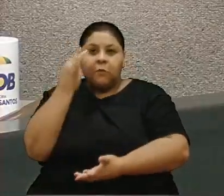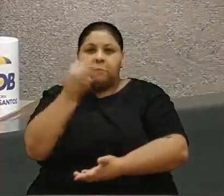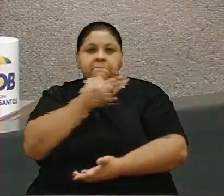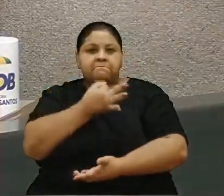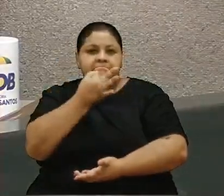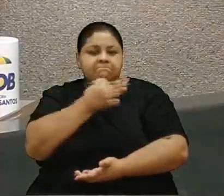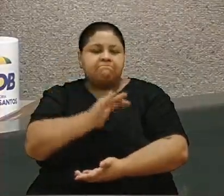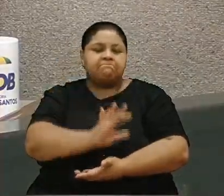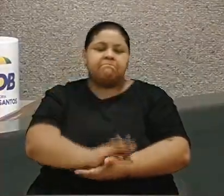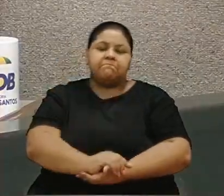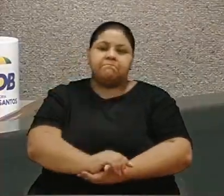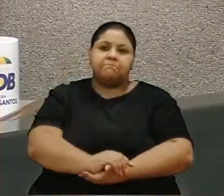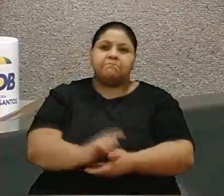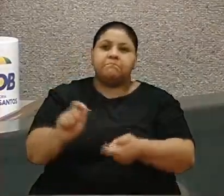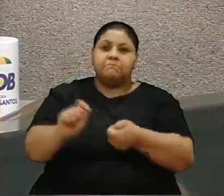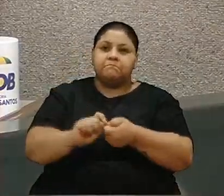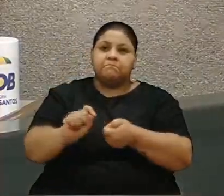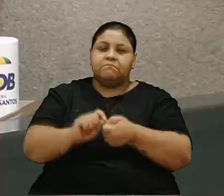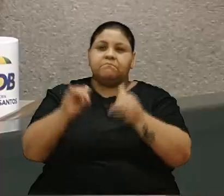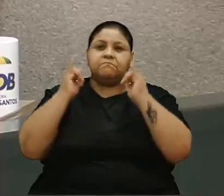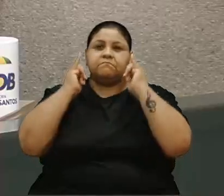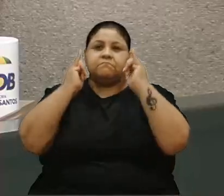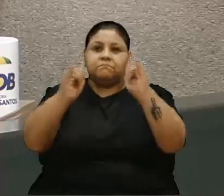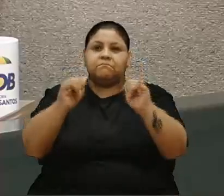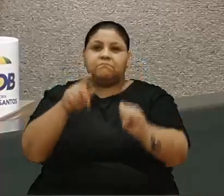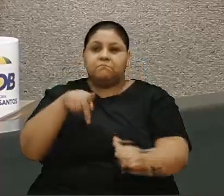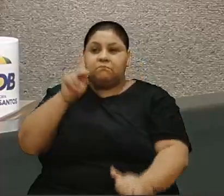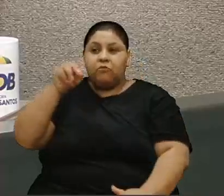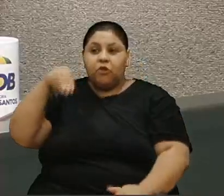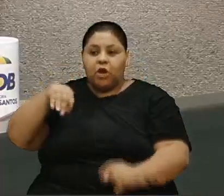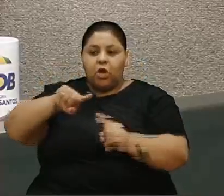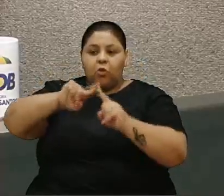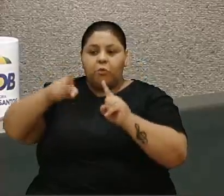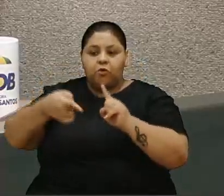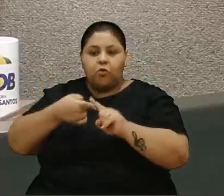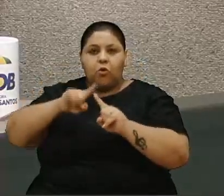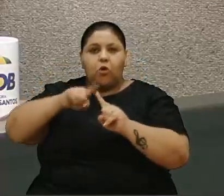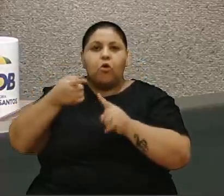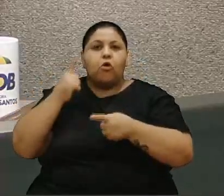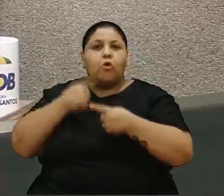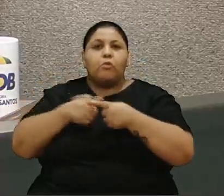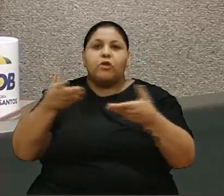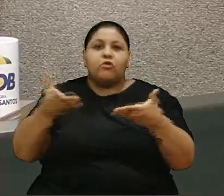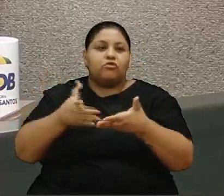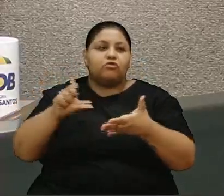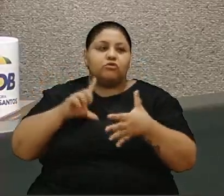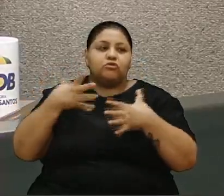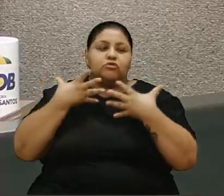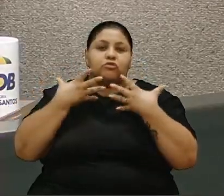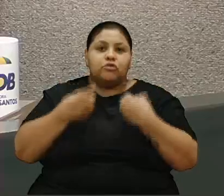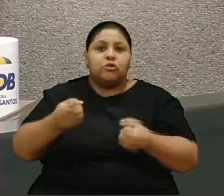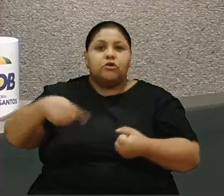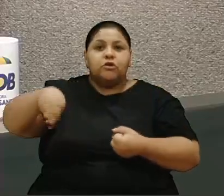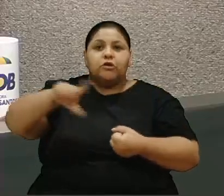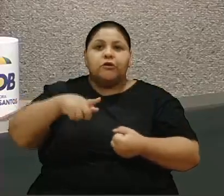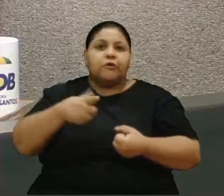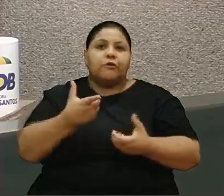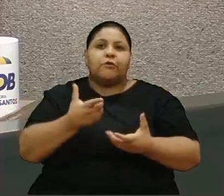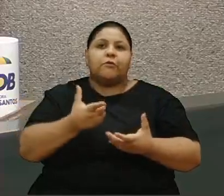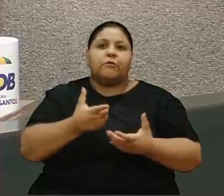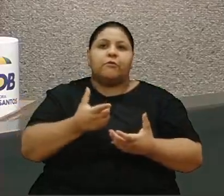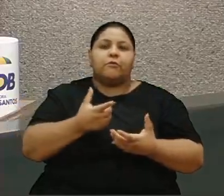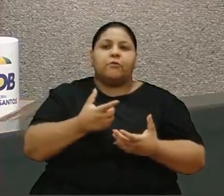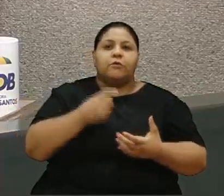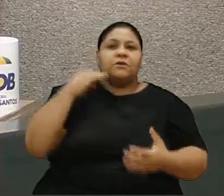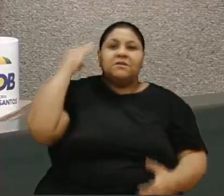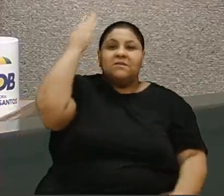Sul, fazendo transporte por quilômetro rodado. Por quê? Porque hoje é inviável. A gente pega a linha do São Jácomo,